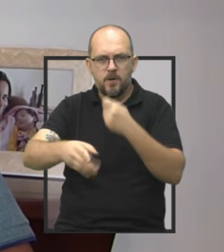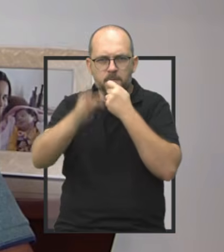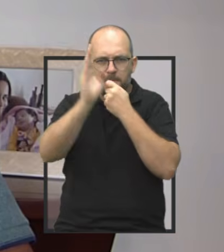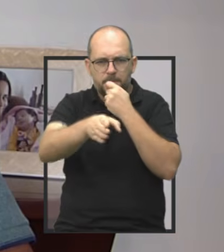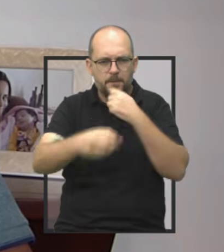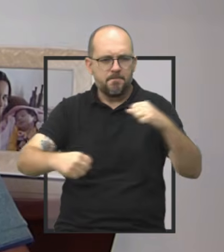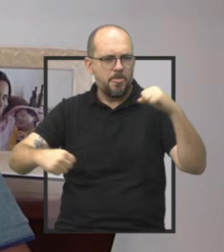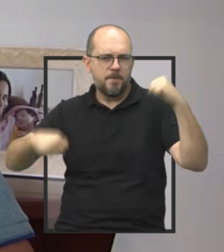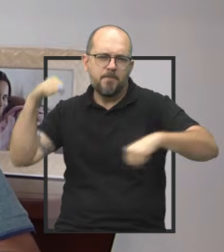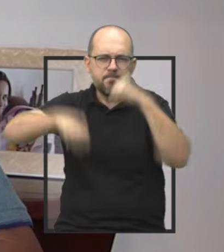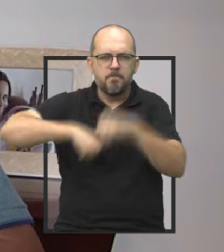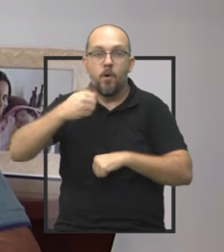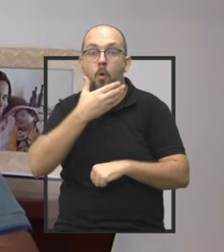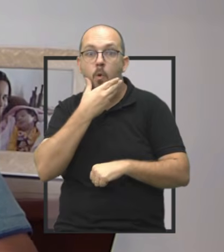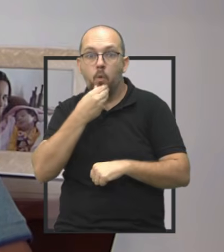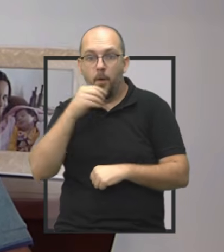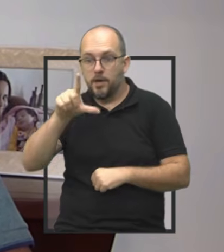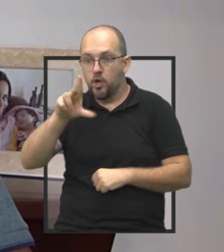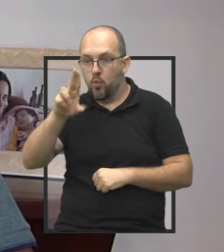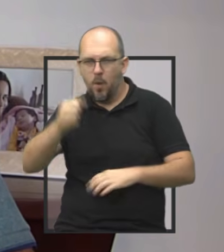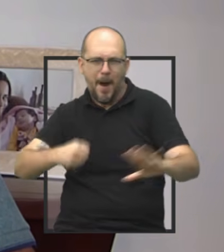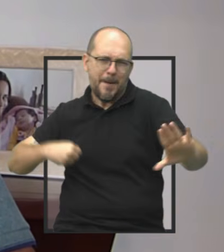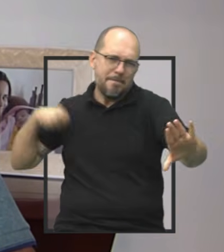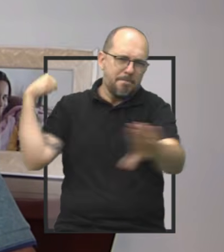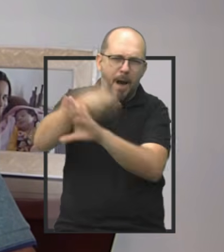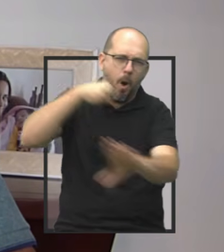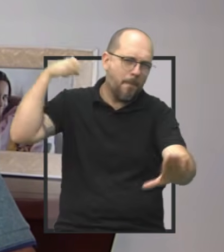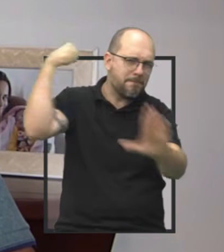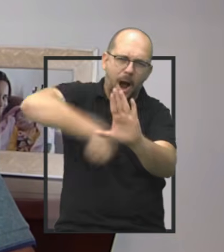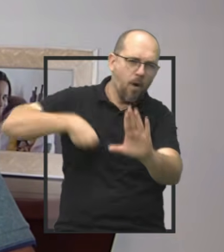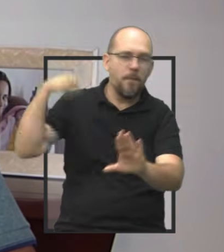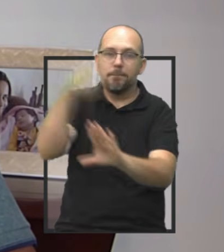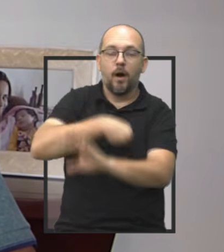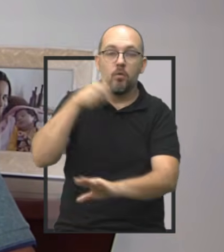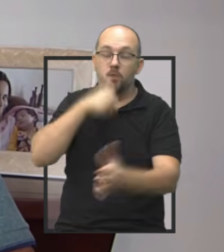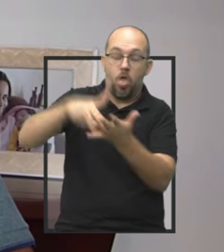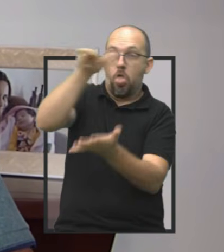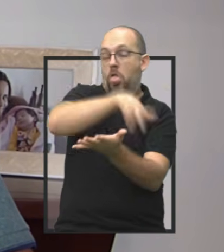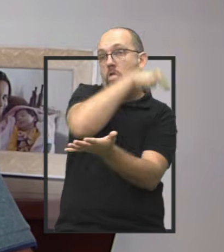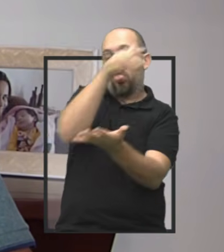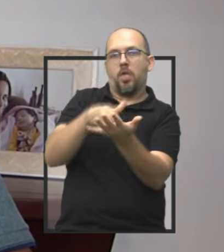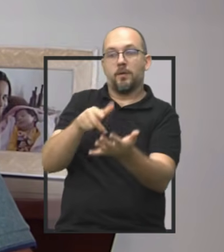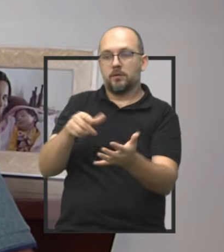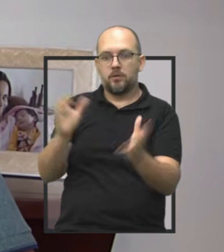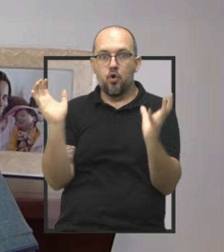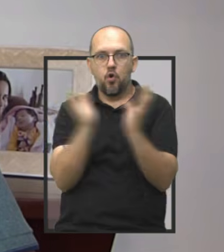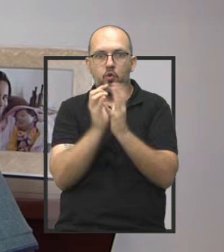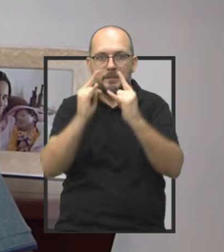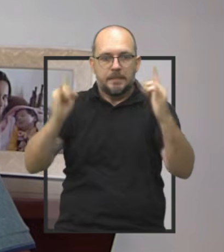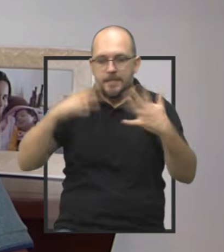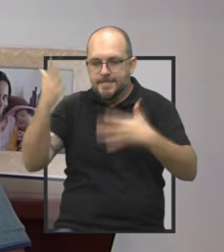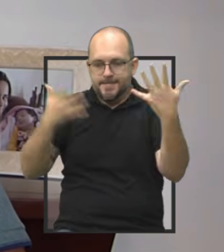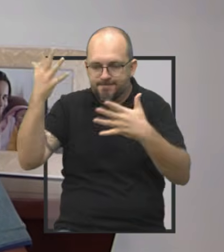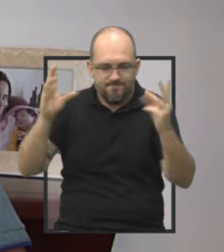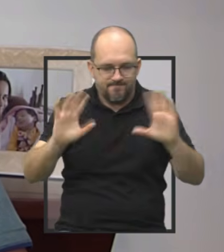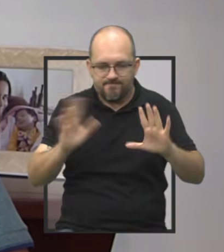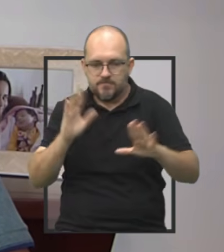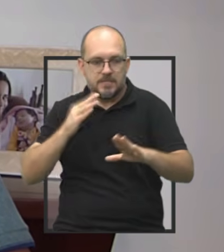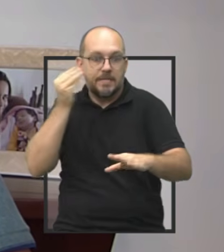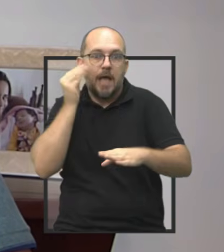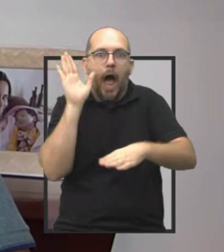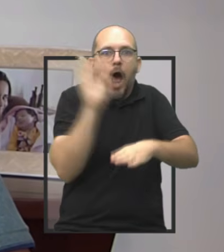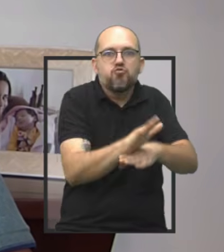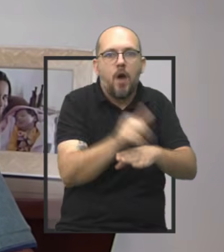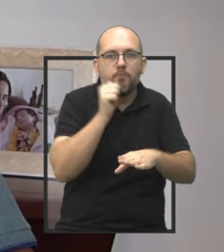começou a luta, o Lua socou a mulher mesmo, né? Bateu, aí entrou os caras do circo contra o Lua.